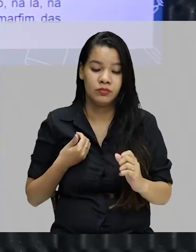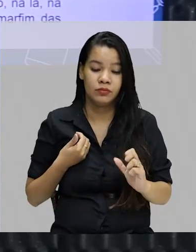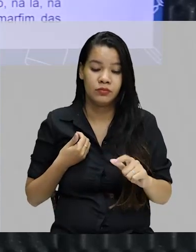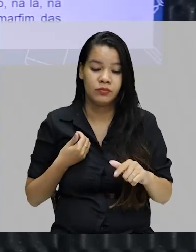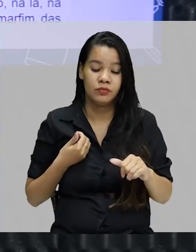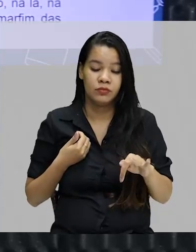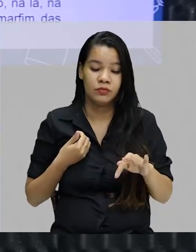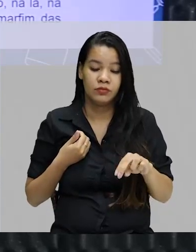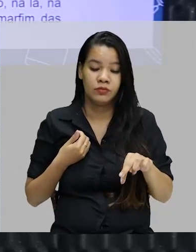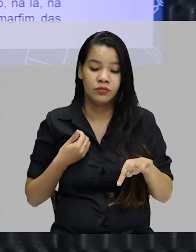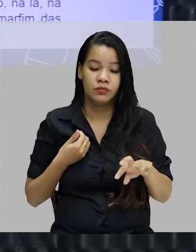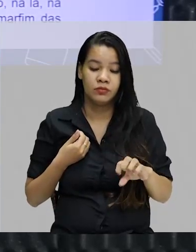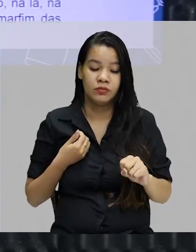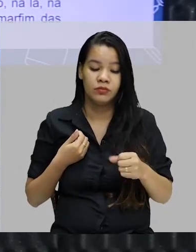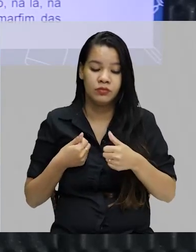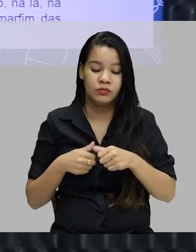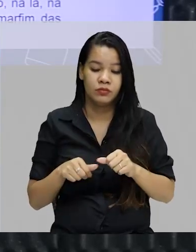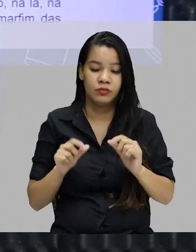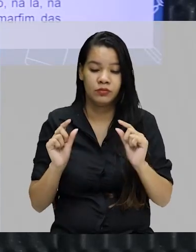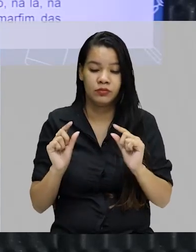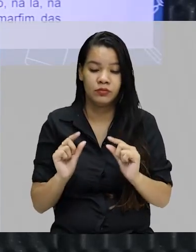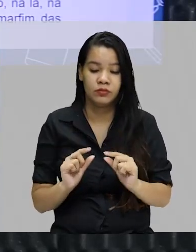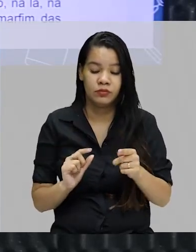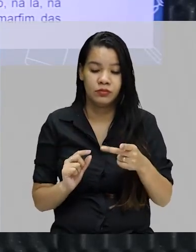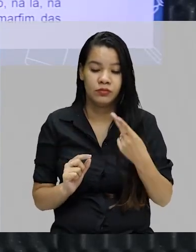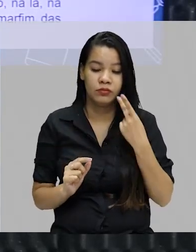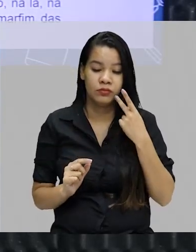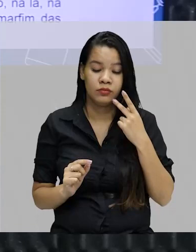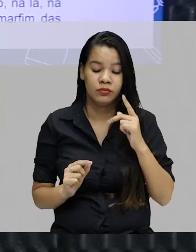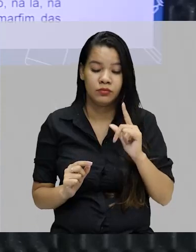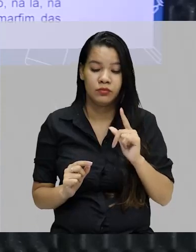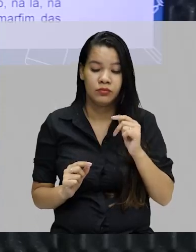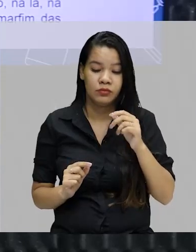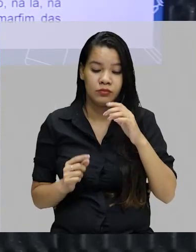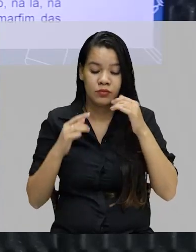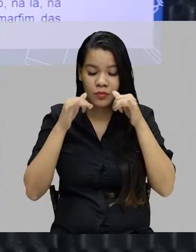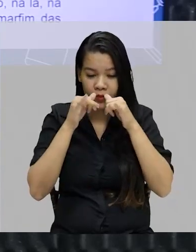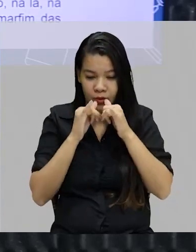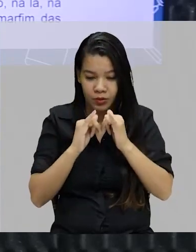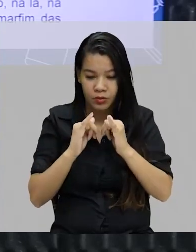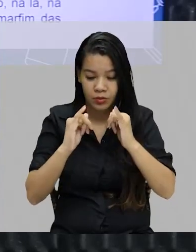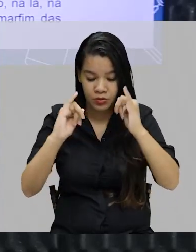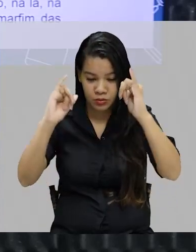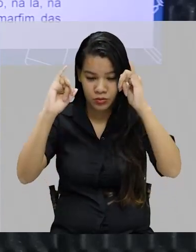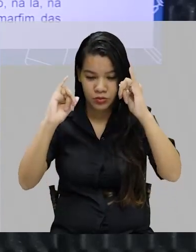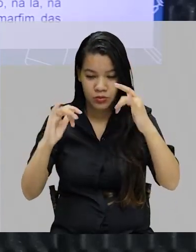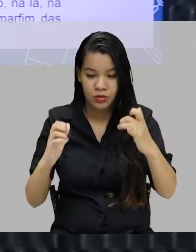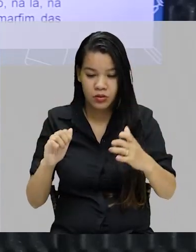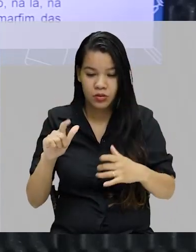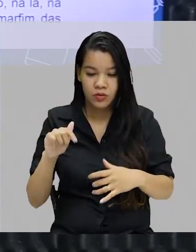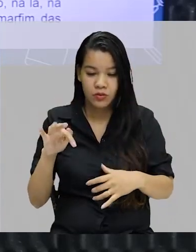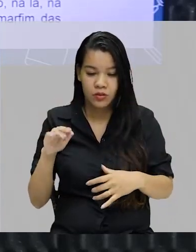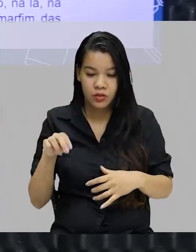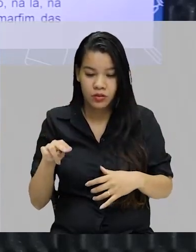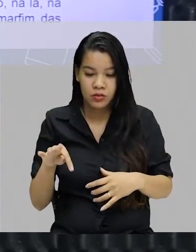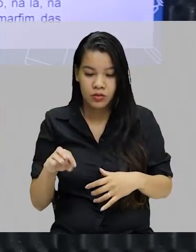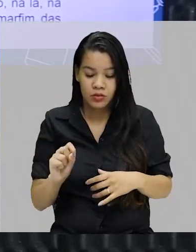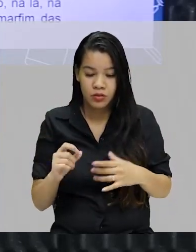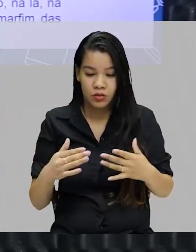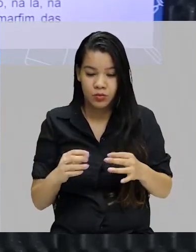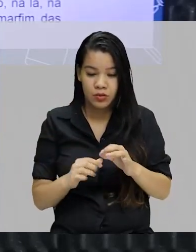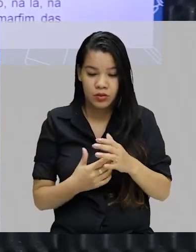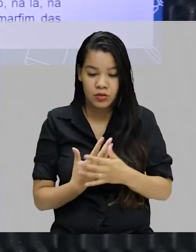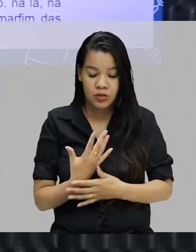você retirar o chifre dos elefantes, né, para obter o marfim, e a partir disso, por exemplo, produzir bolas